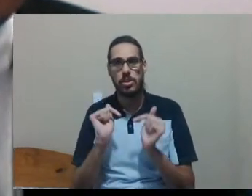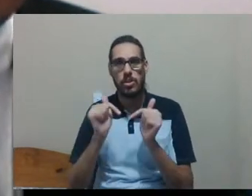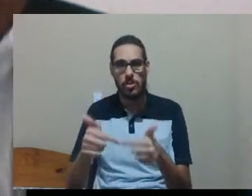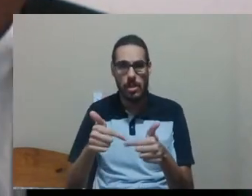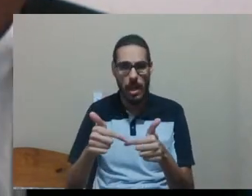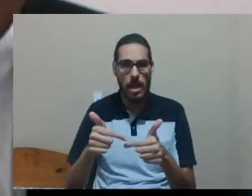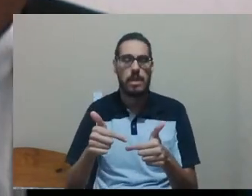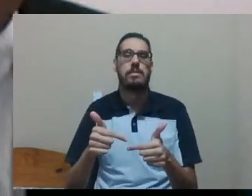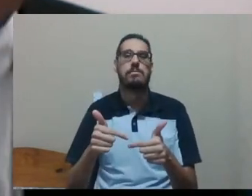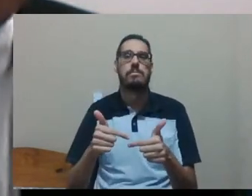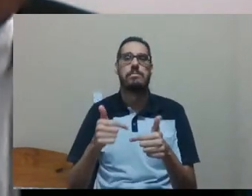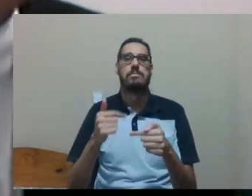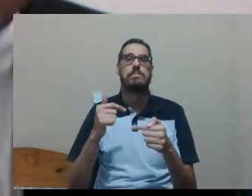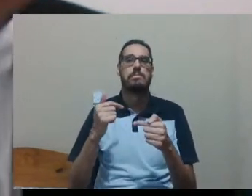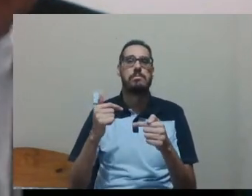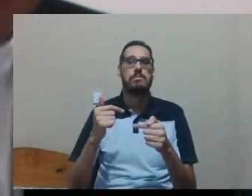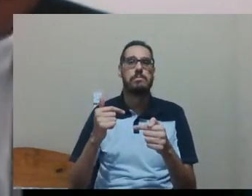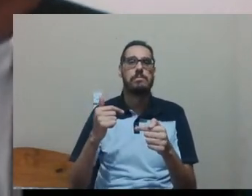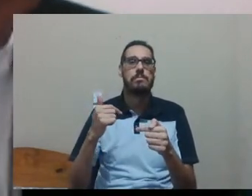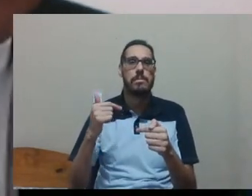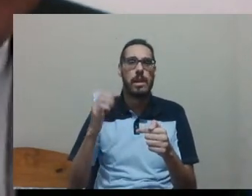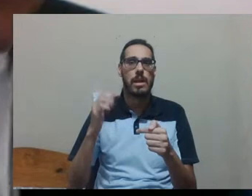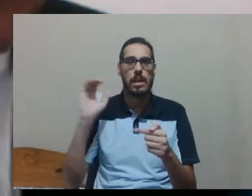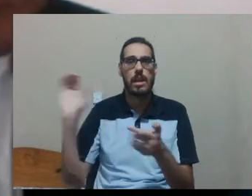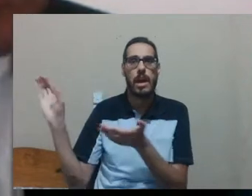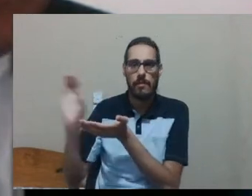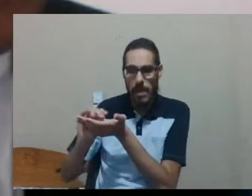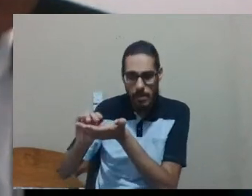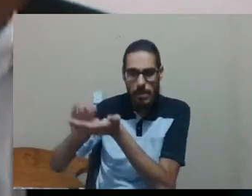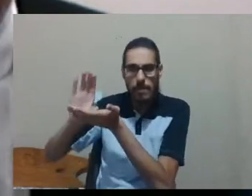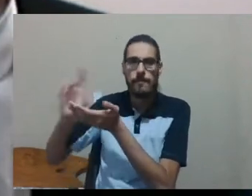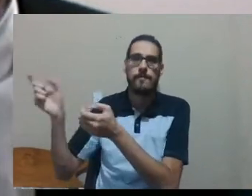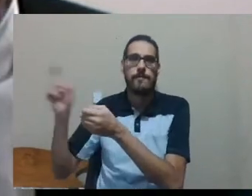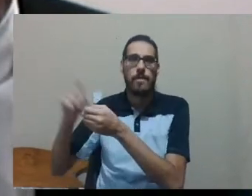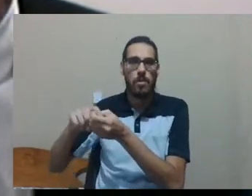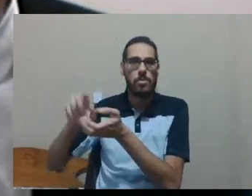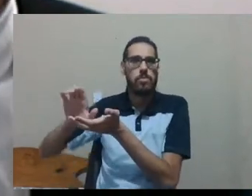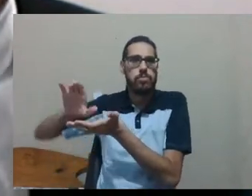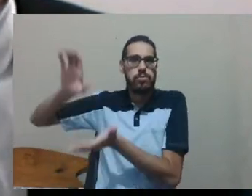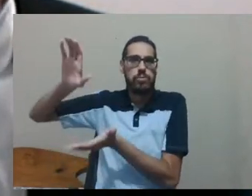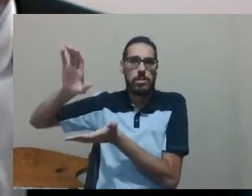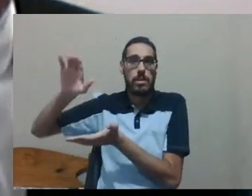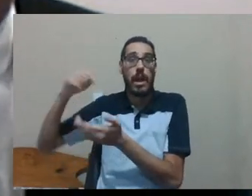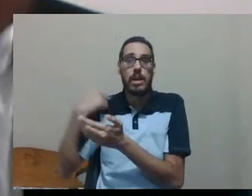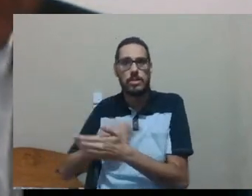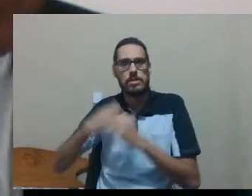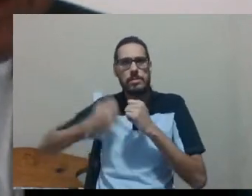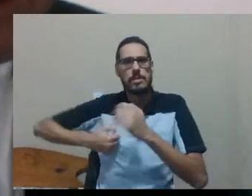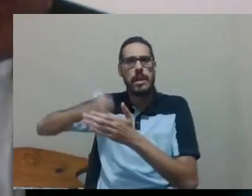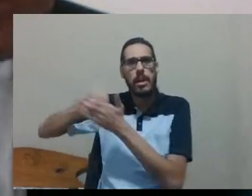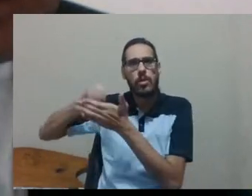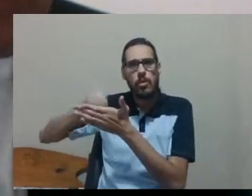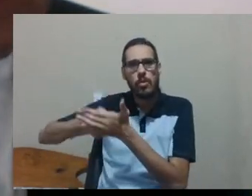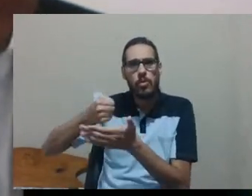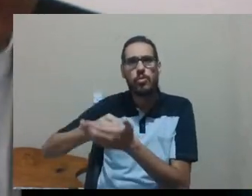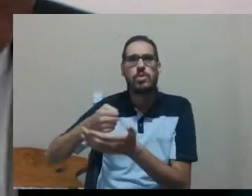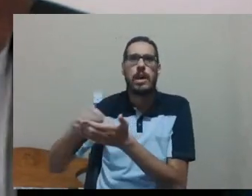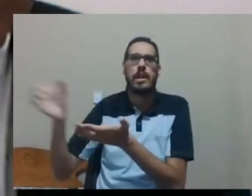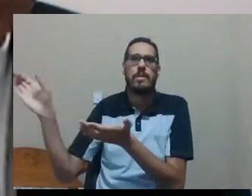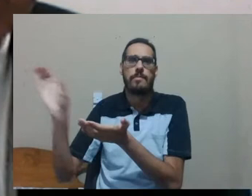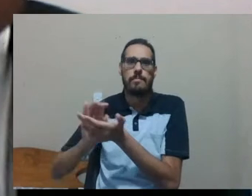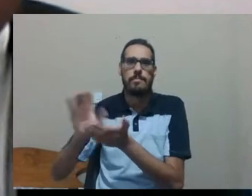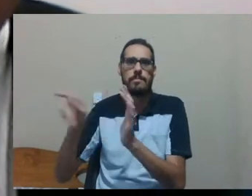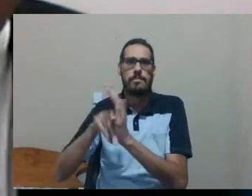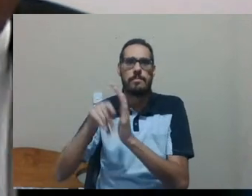sejam recompostas e sejam aumentadas. Todos nós precisamos lutar por verbas para a educação. Então, resumindo